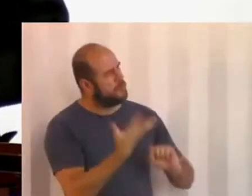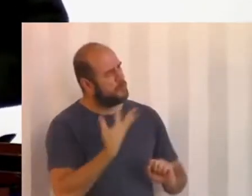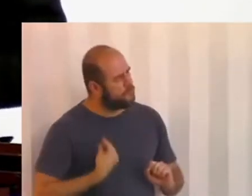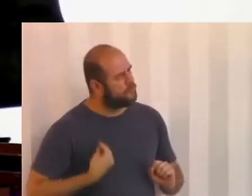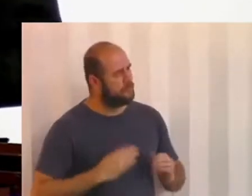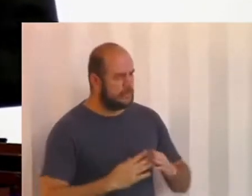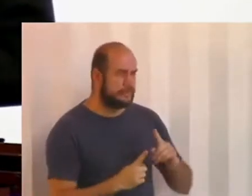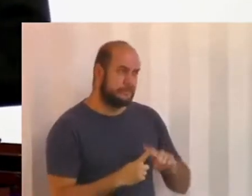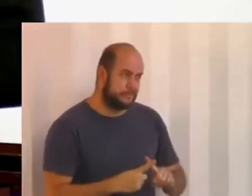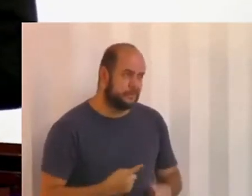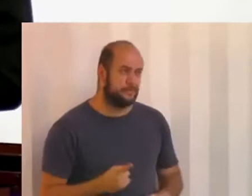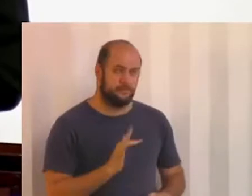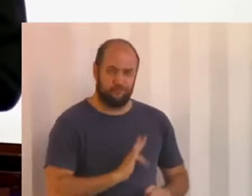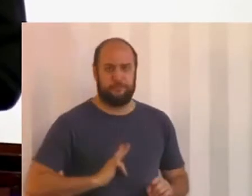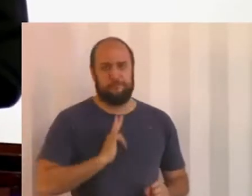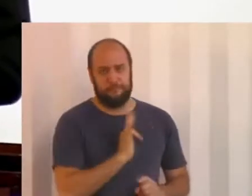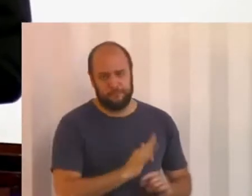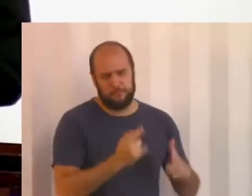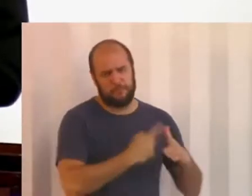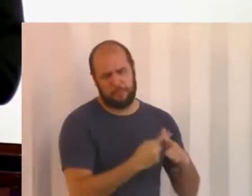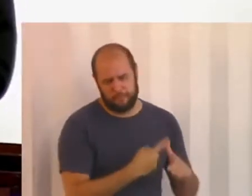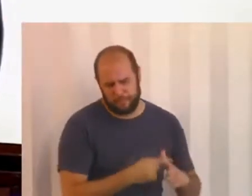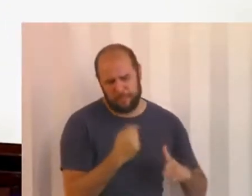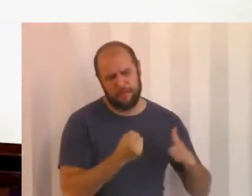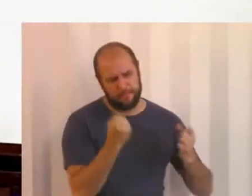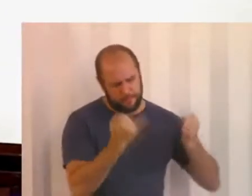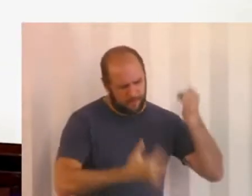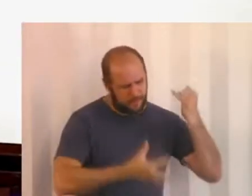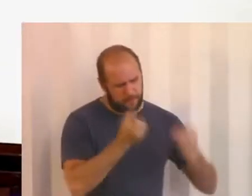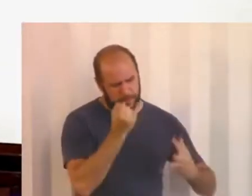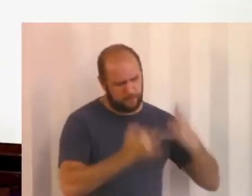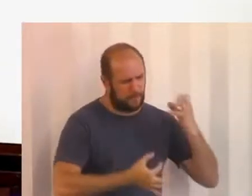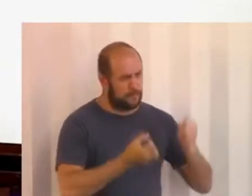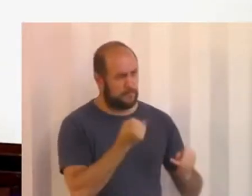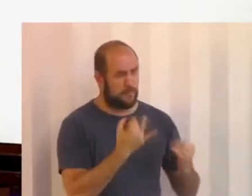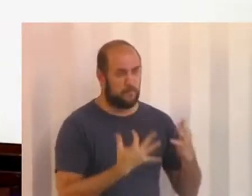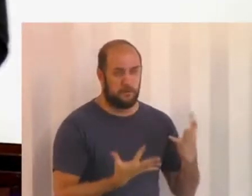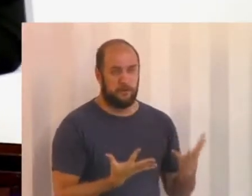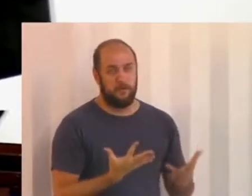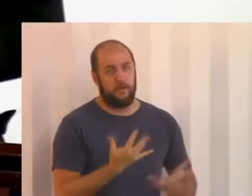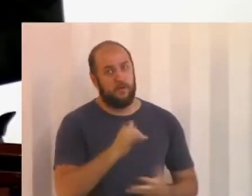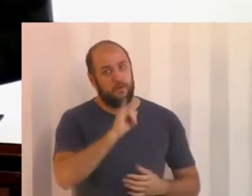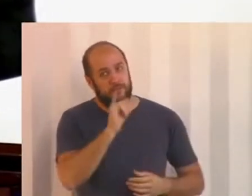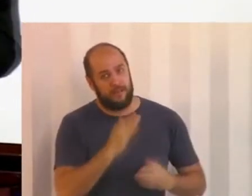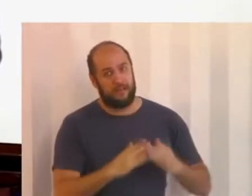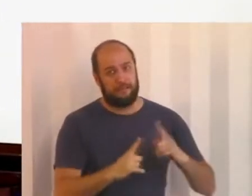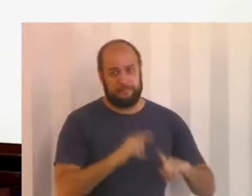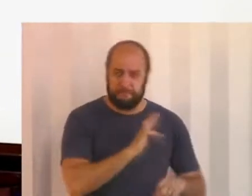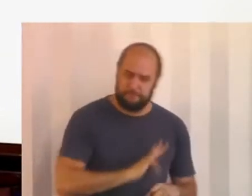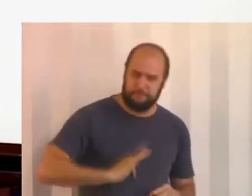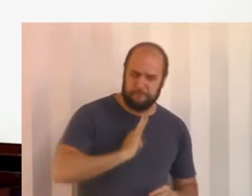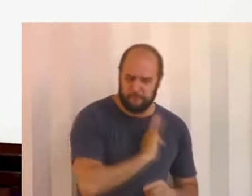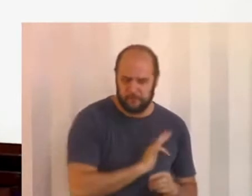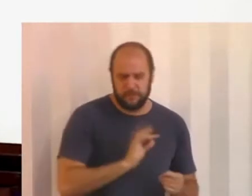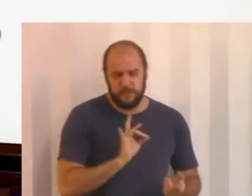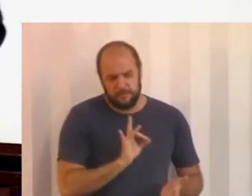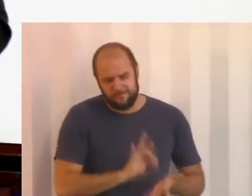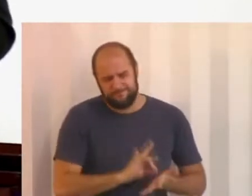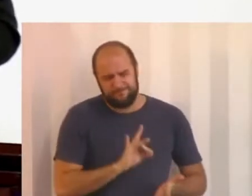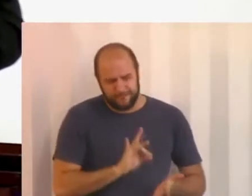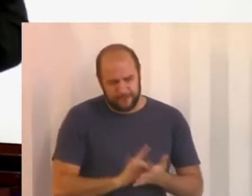a amada igreja de Filipos. E provavelmente ele disse que esses irmãos, de fato eram irmãos que